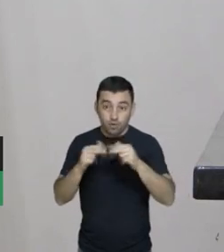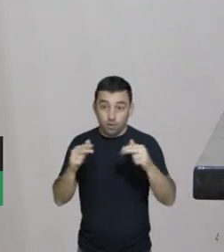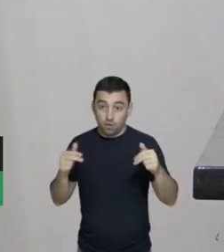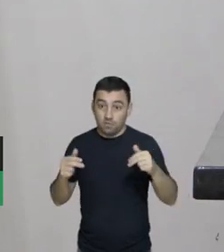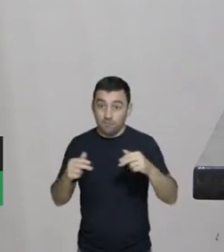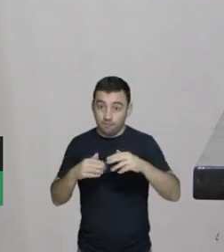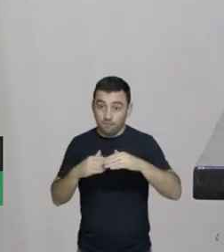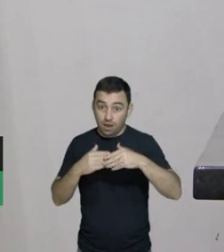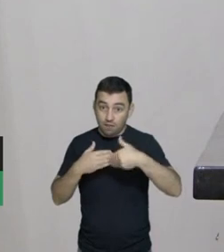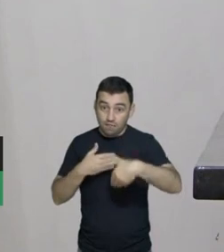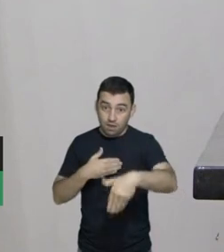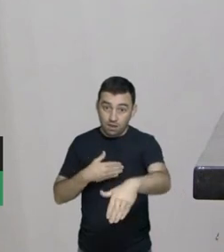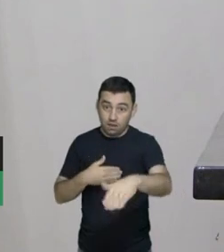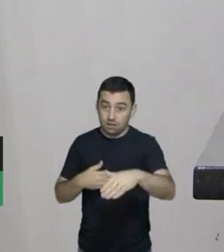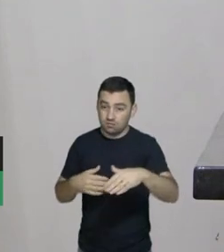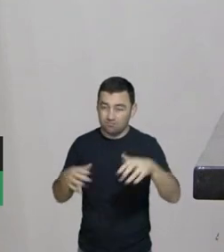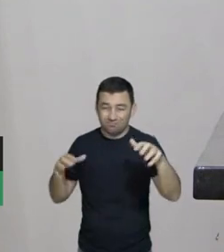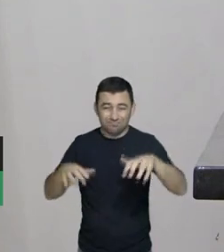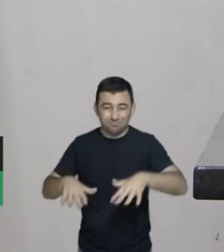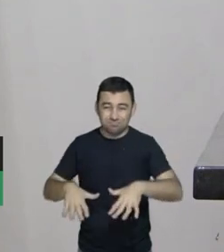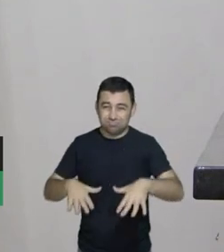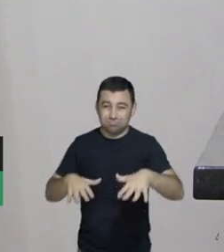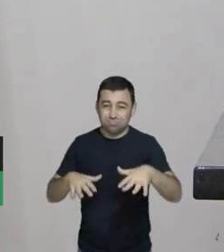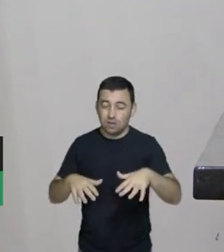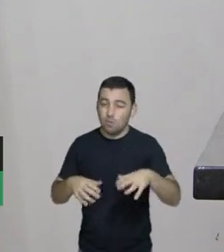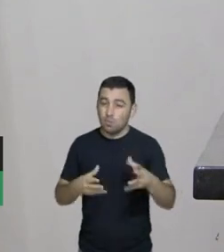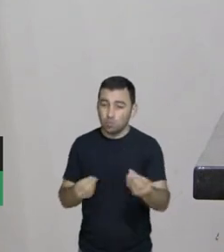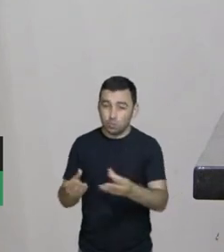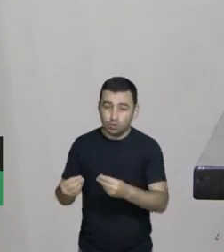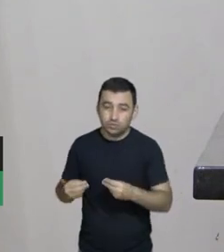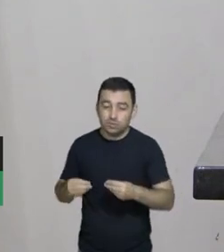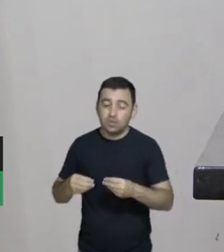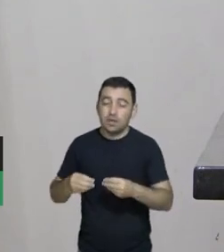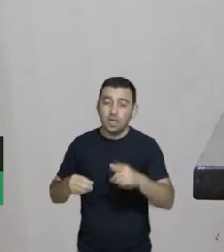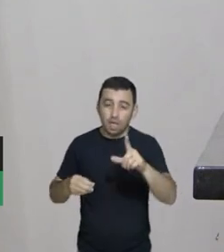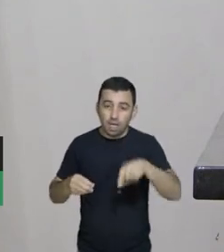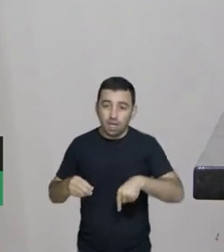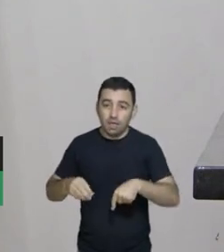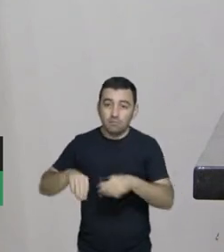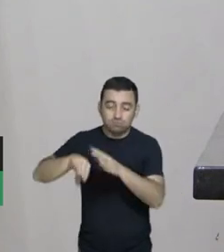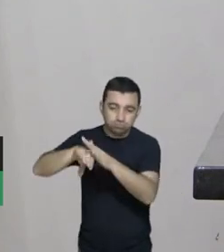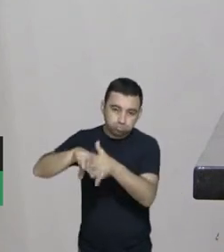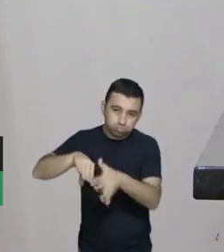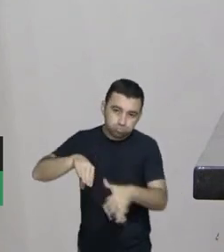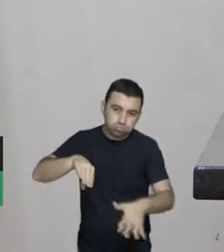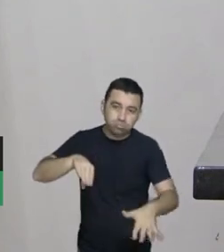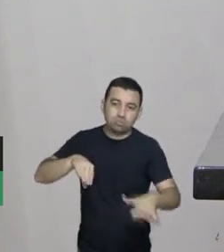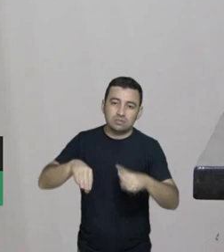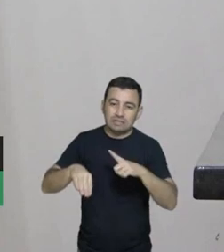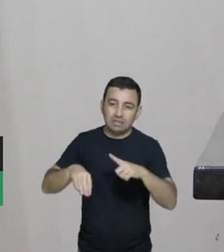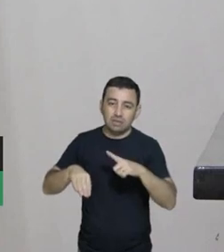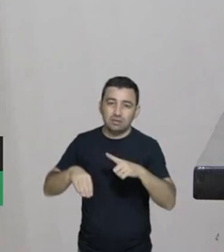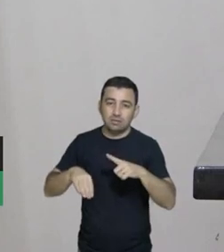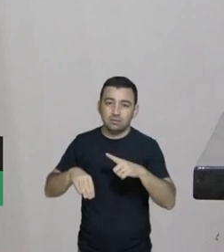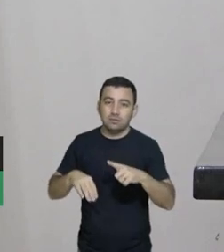alagado, assim como o Estado. Tem muitas áreas de encosta, afinal, Florianópolis é uma ilha que tem uma coluna vertebral de morro